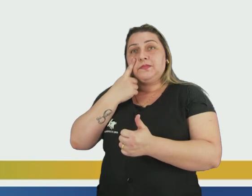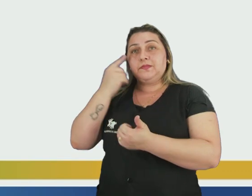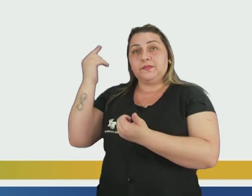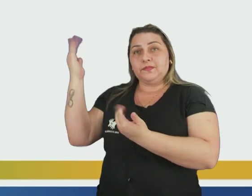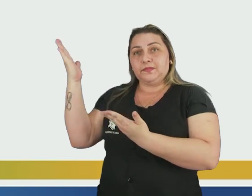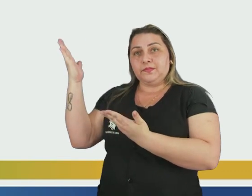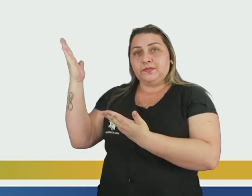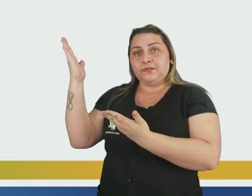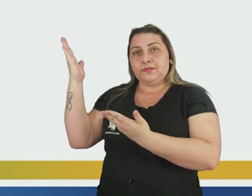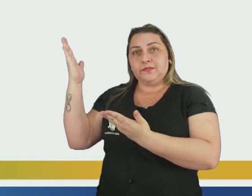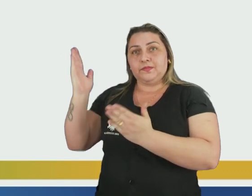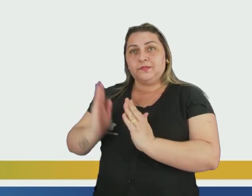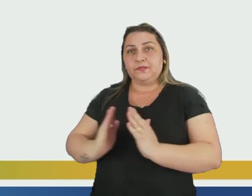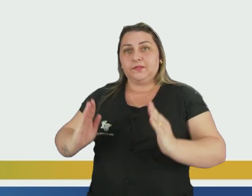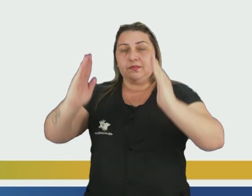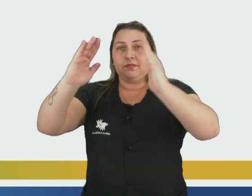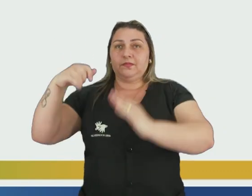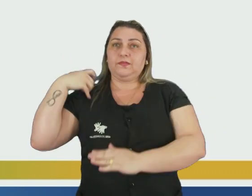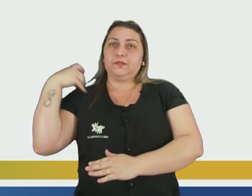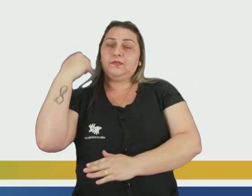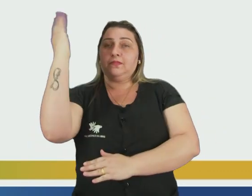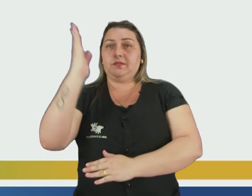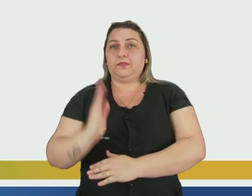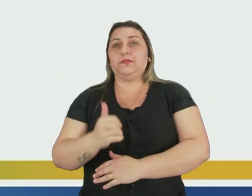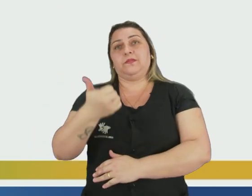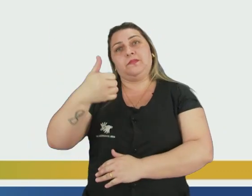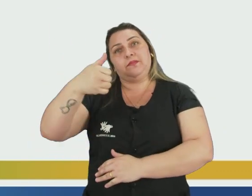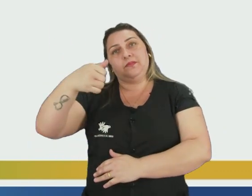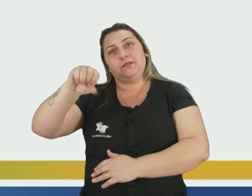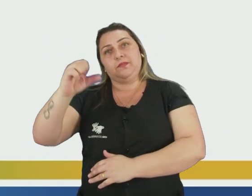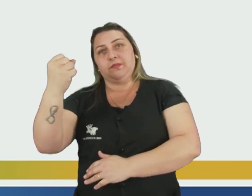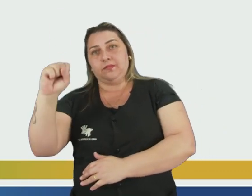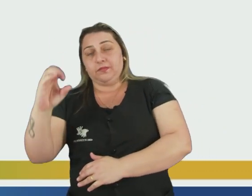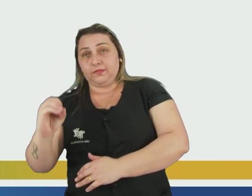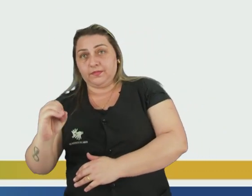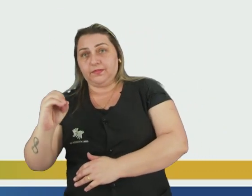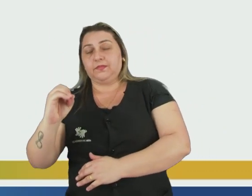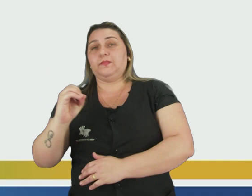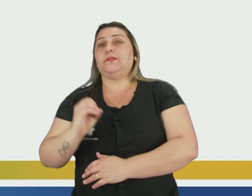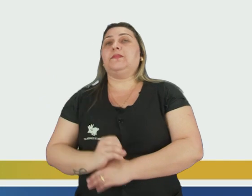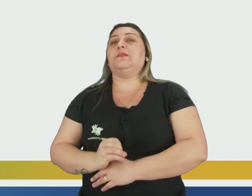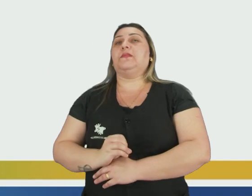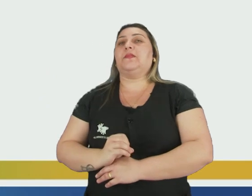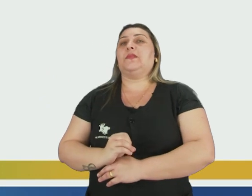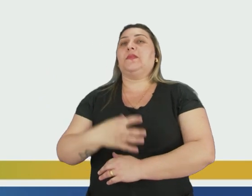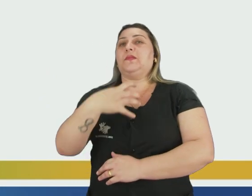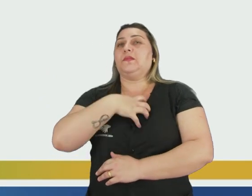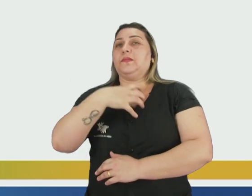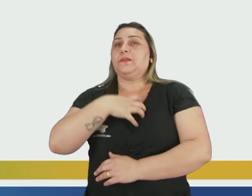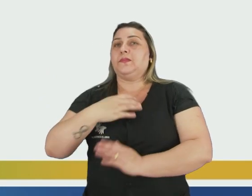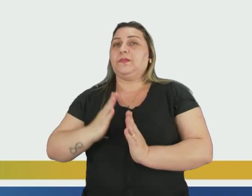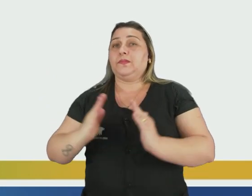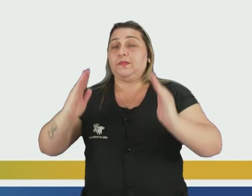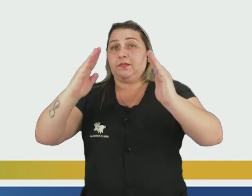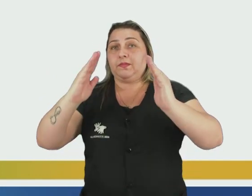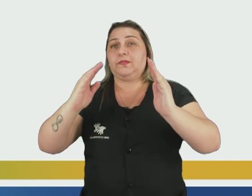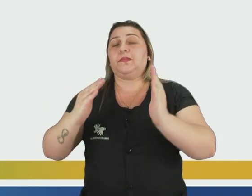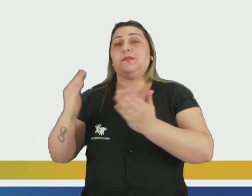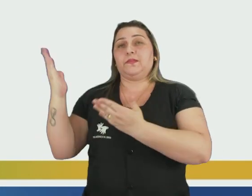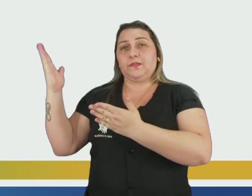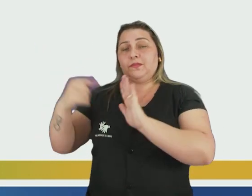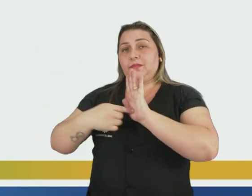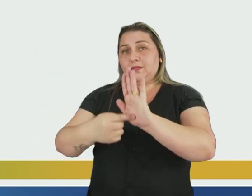ao lado a pirâmide etária do Brasil de 1980. A forma da pirâmide etária acima